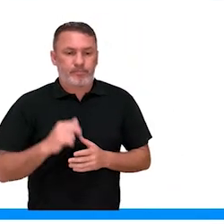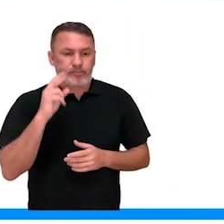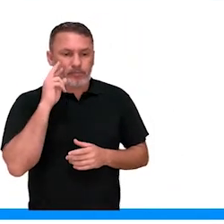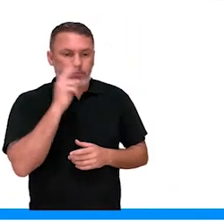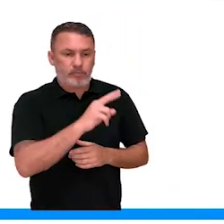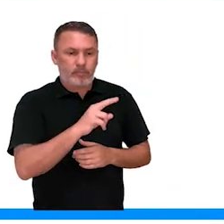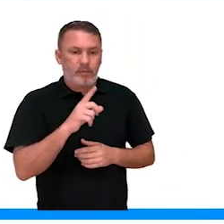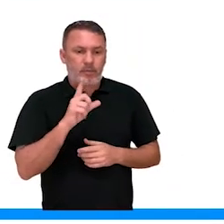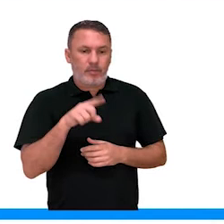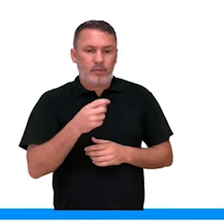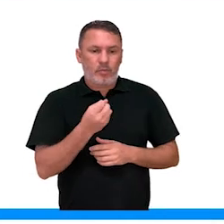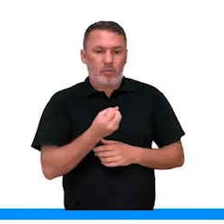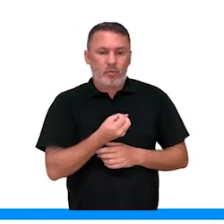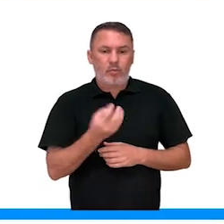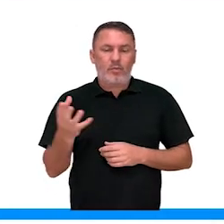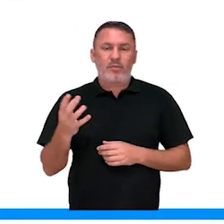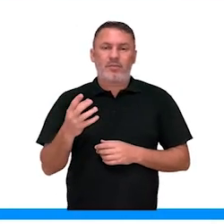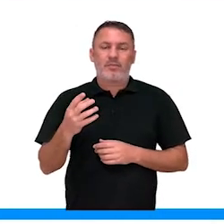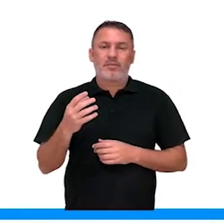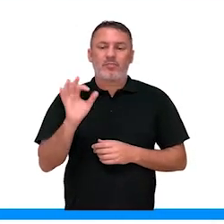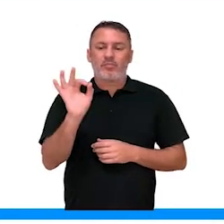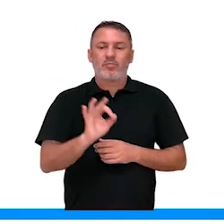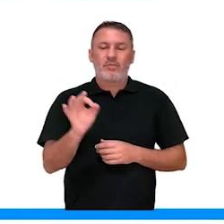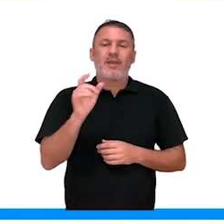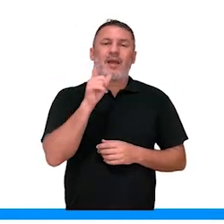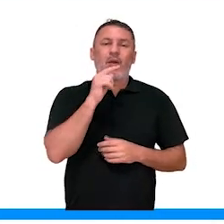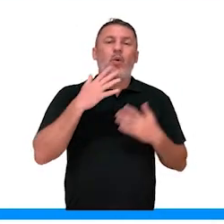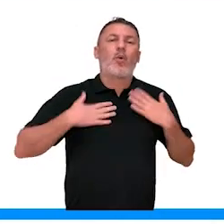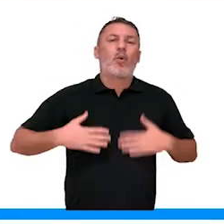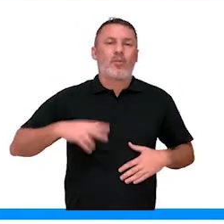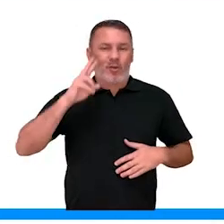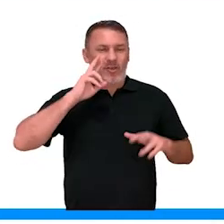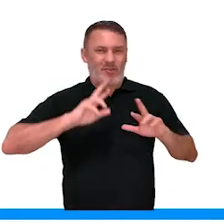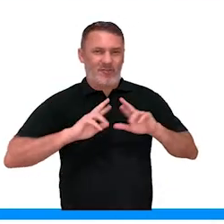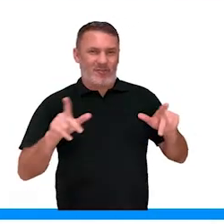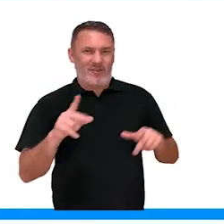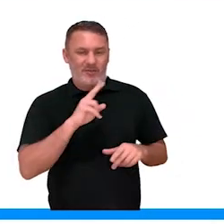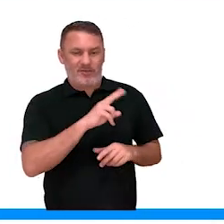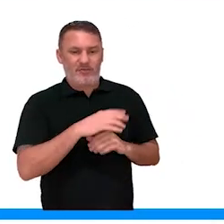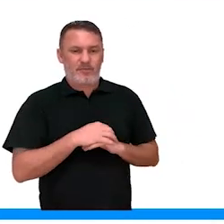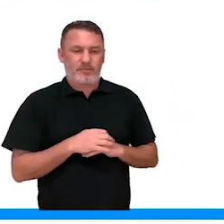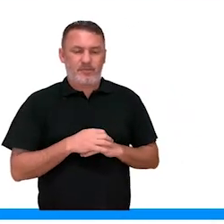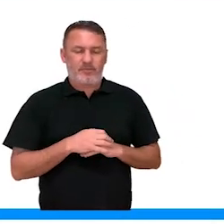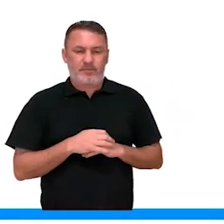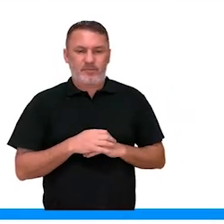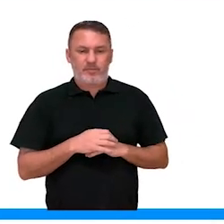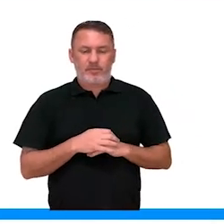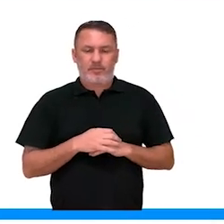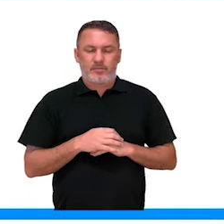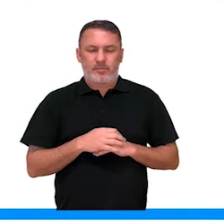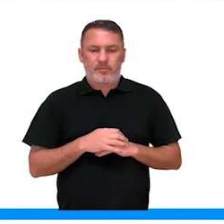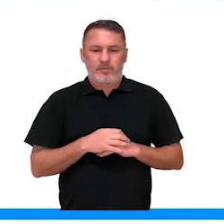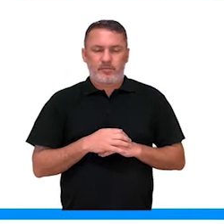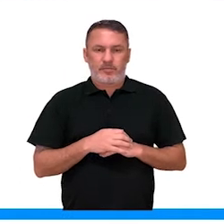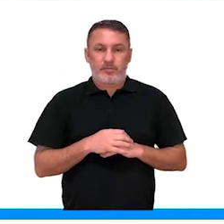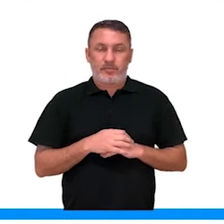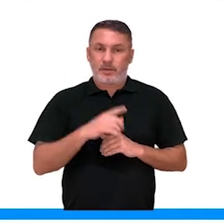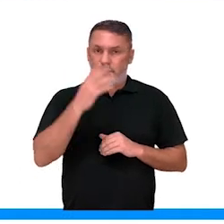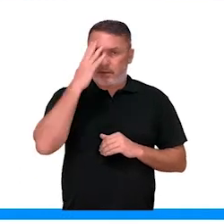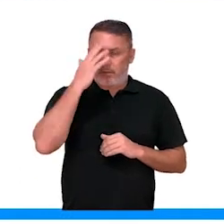Aqui, em relação à quantidade de água no corpo, que a gente falou que era diferente. À medida que a gente